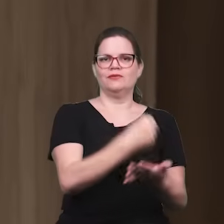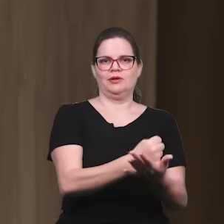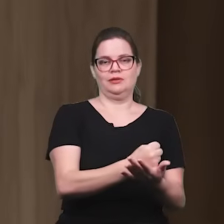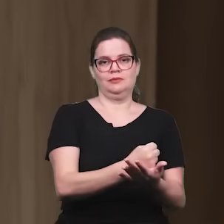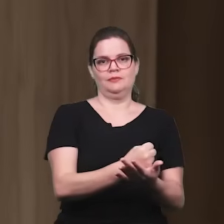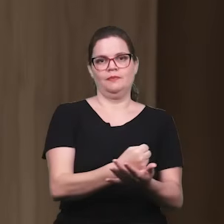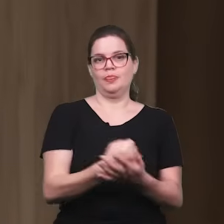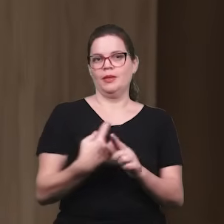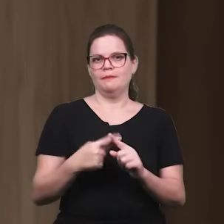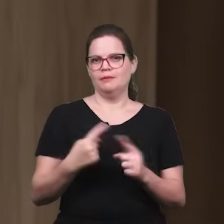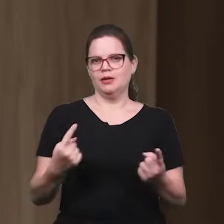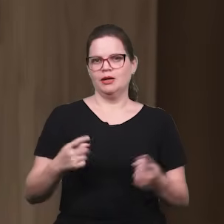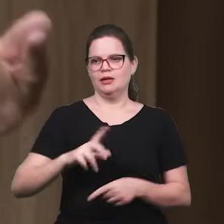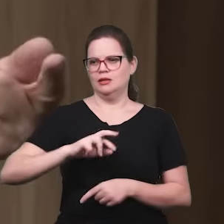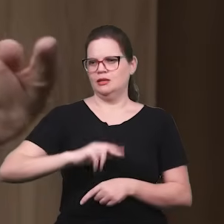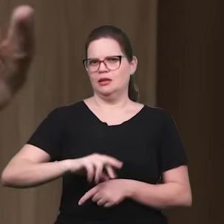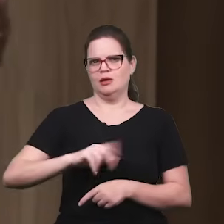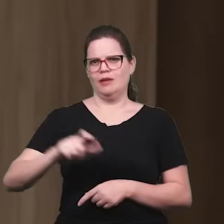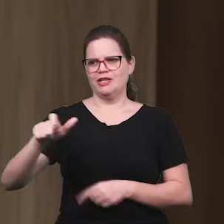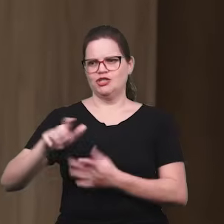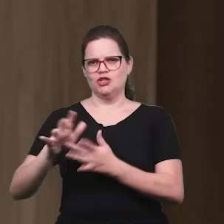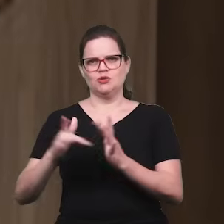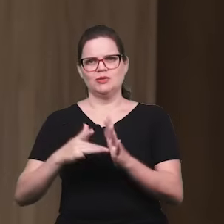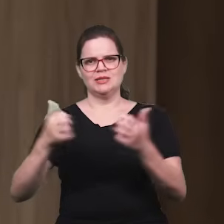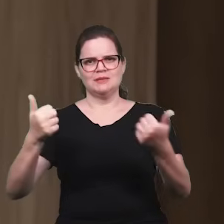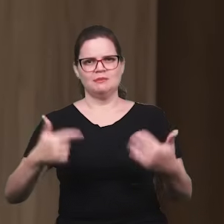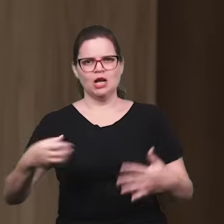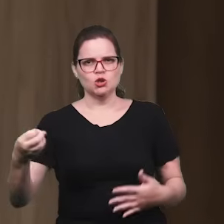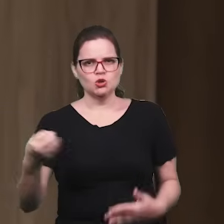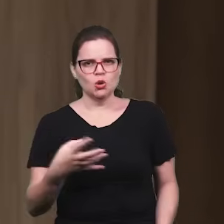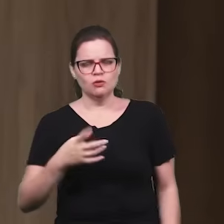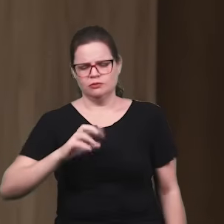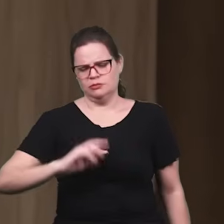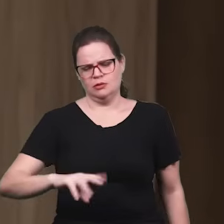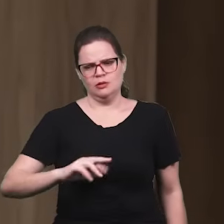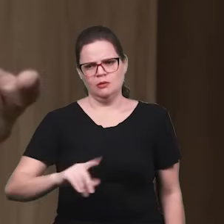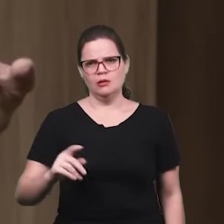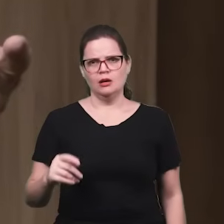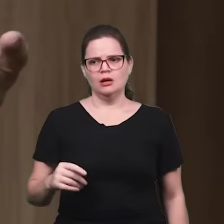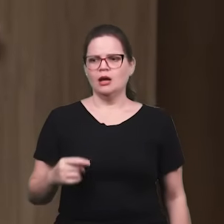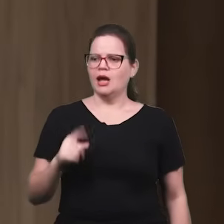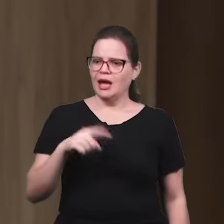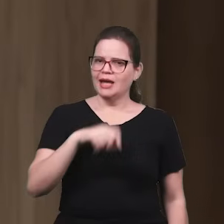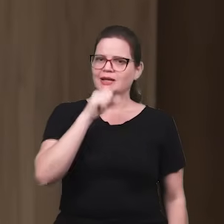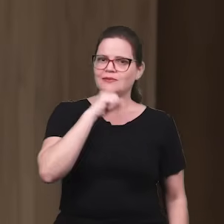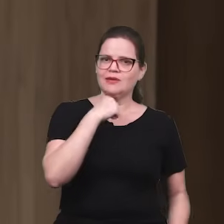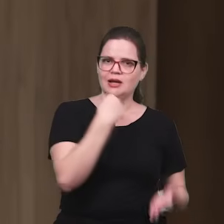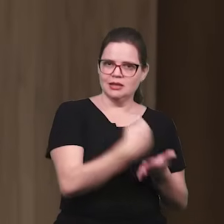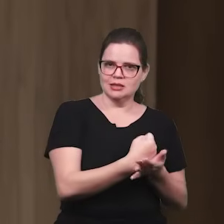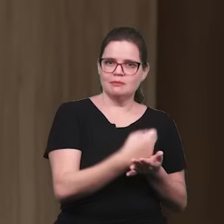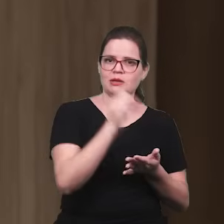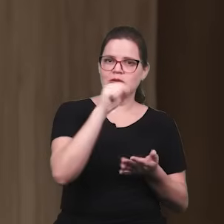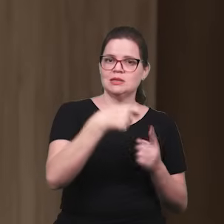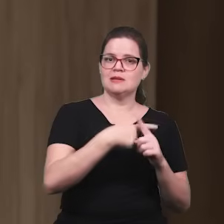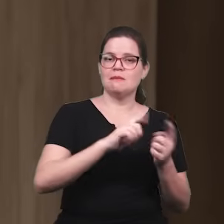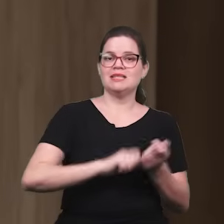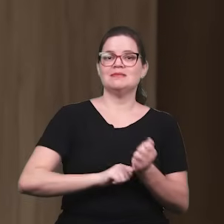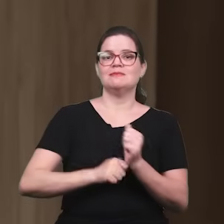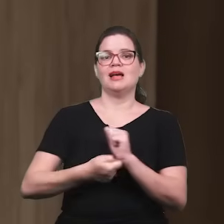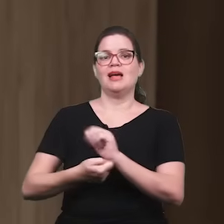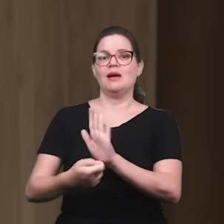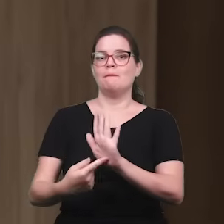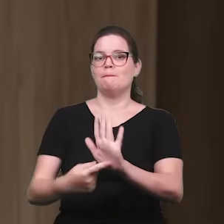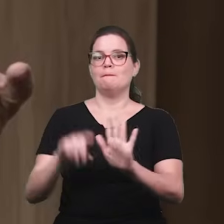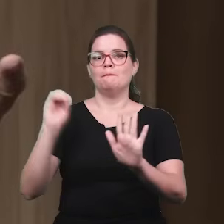Testamento. Ele não fala de coisas novas, era algo velho, mas novo, né?